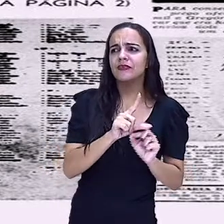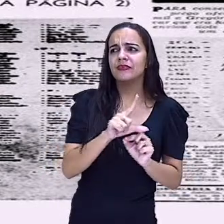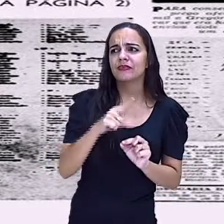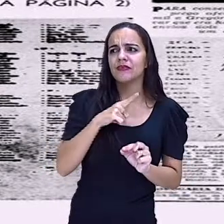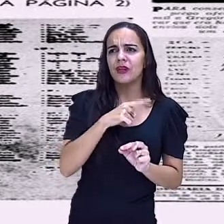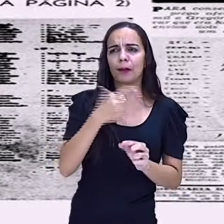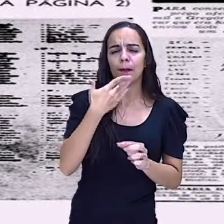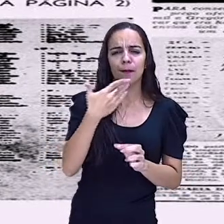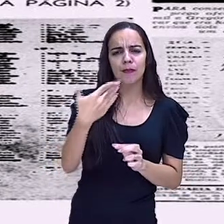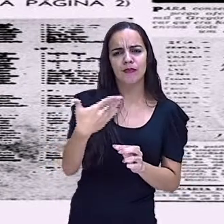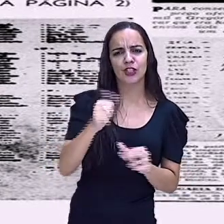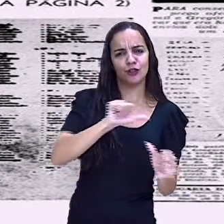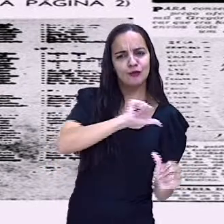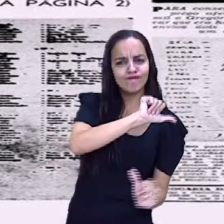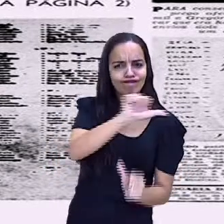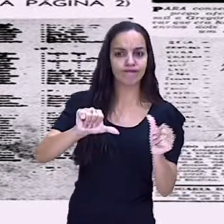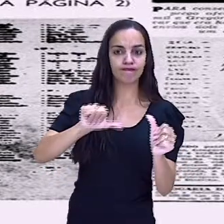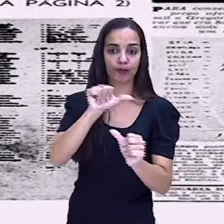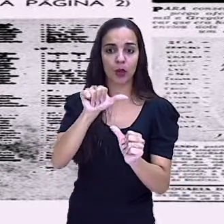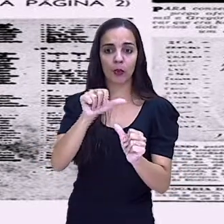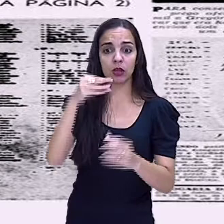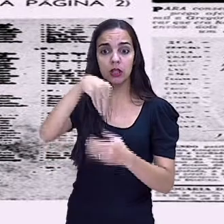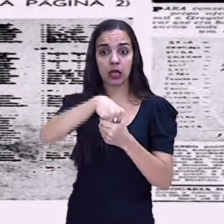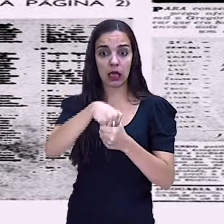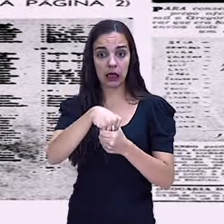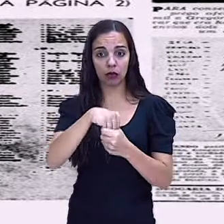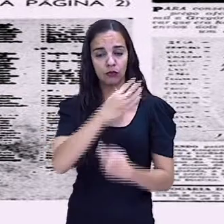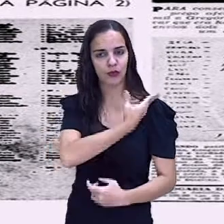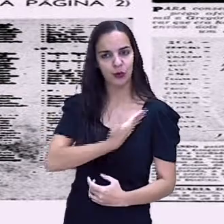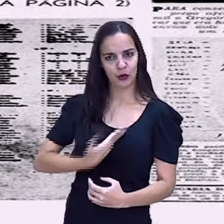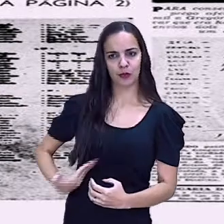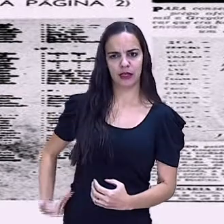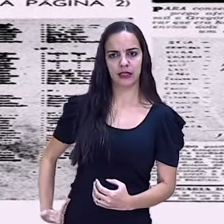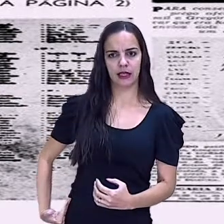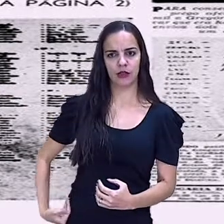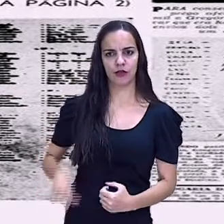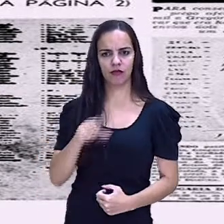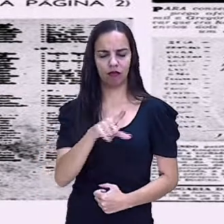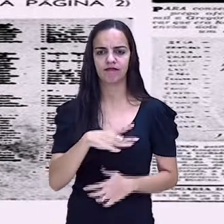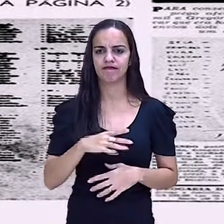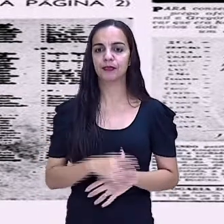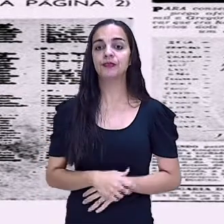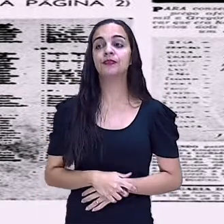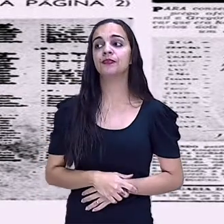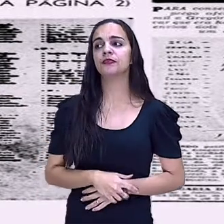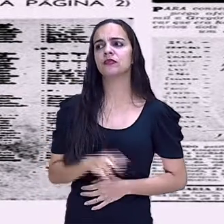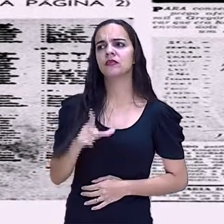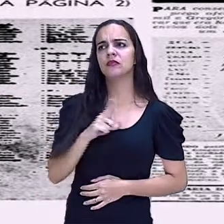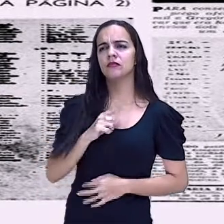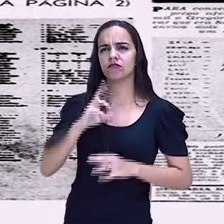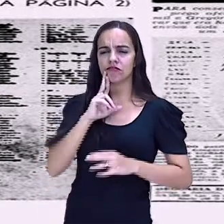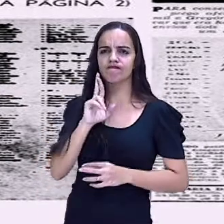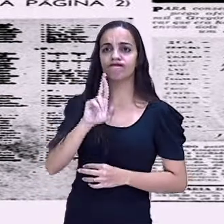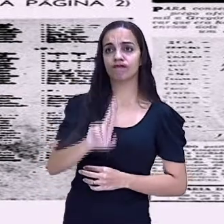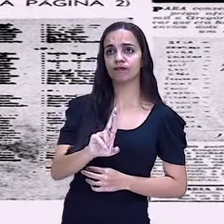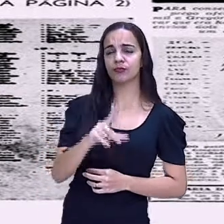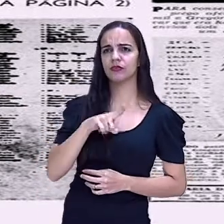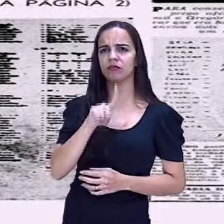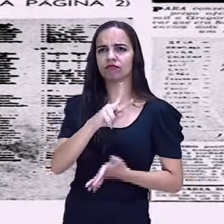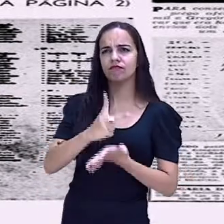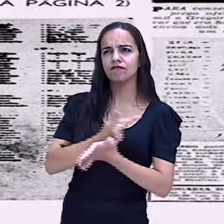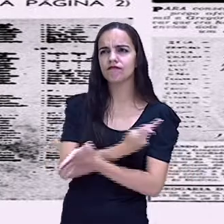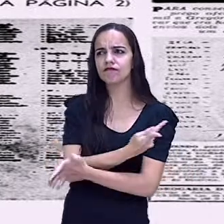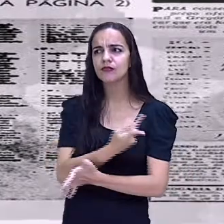uma transição de poder para um regime democrático. Em resposta a essa